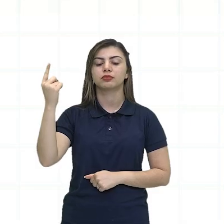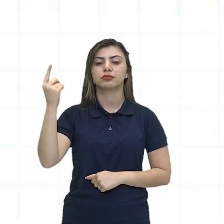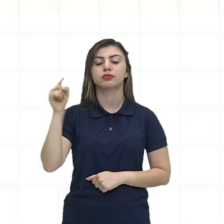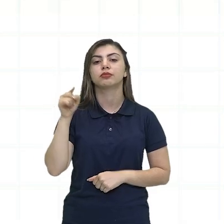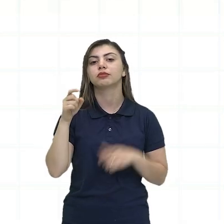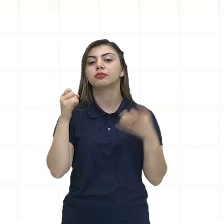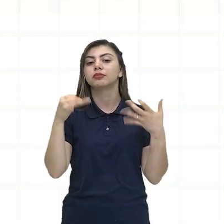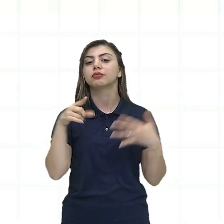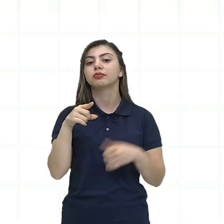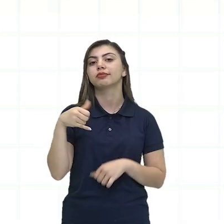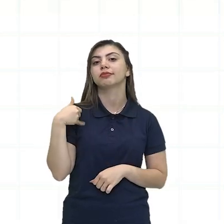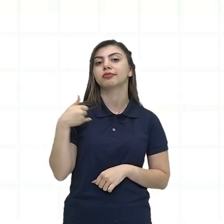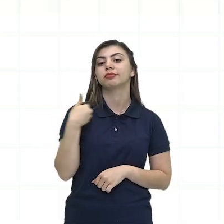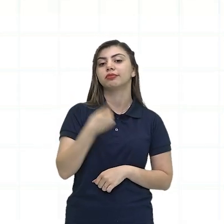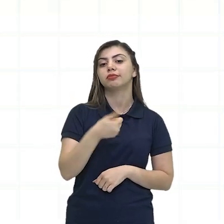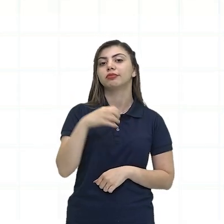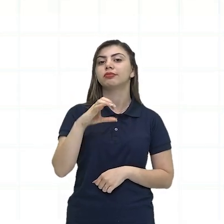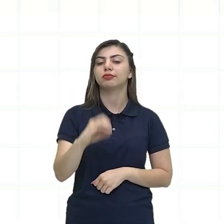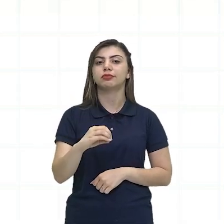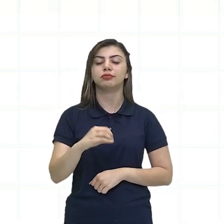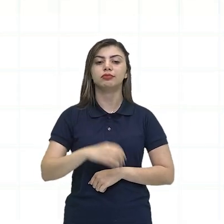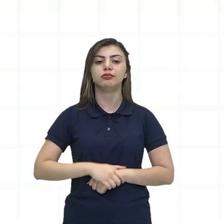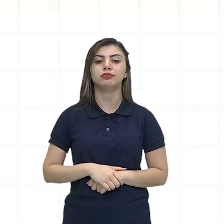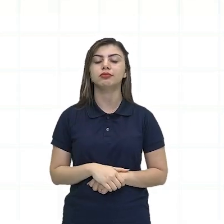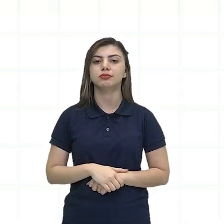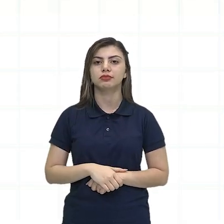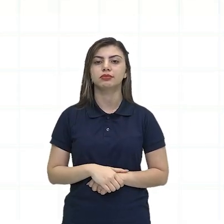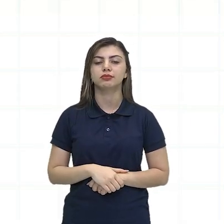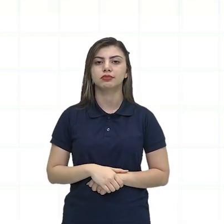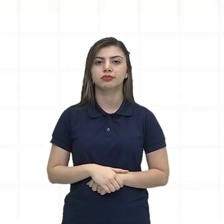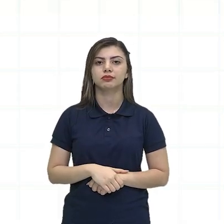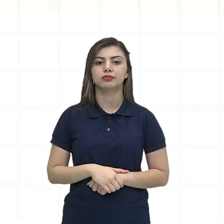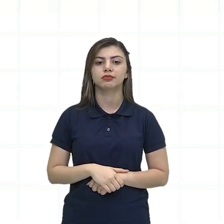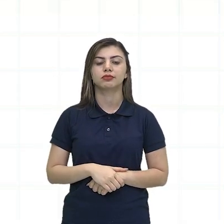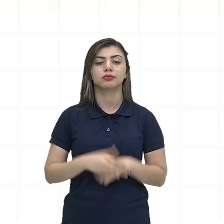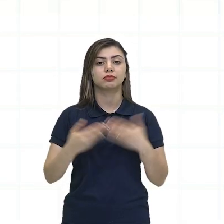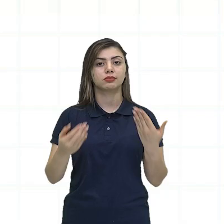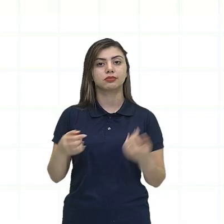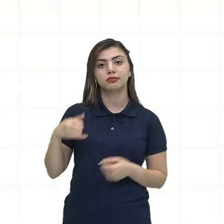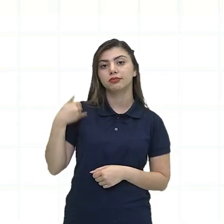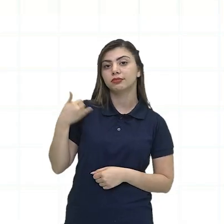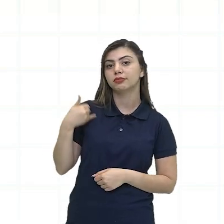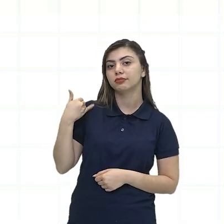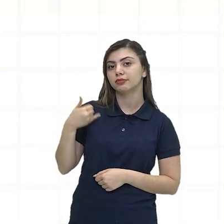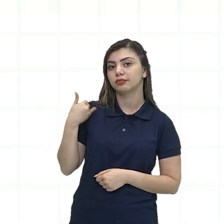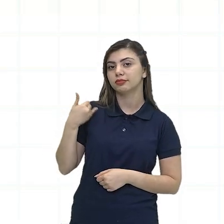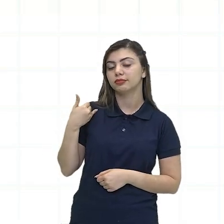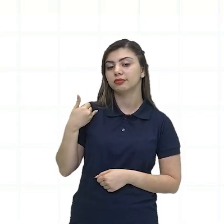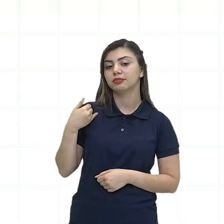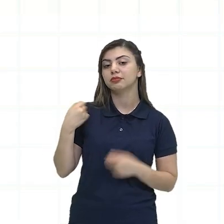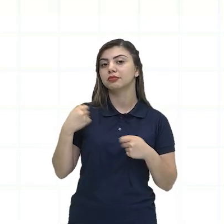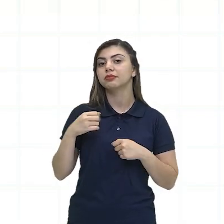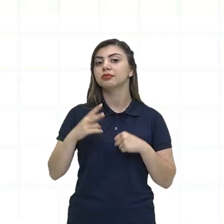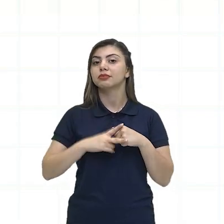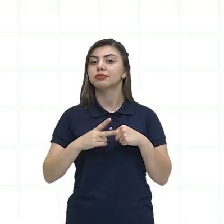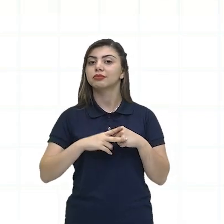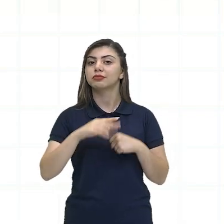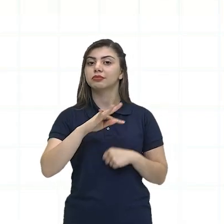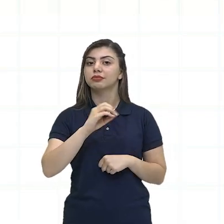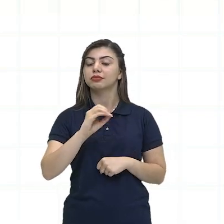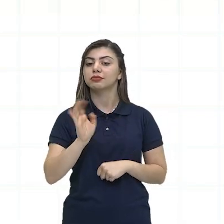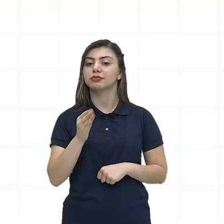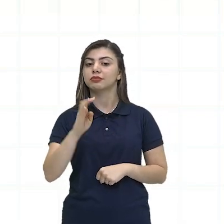para a gente que ele tem 10 anos de idade, tá? Então, para falar a idade, você vai usar o verbo to